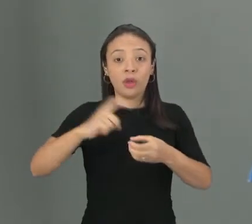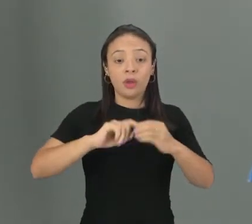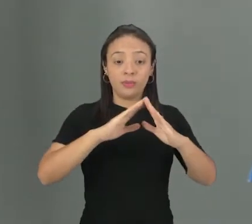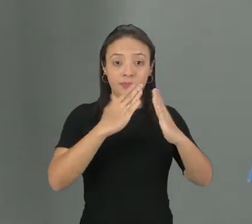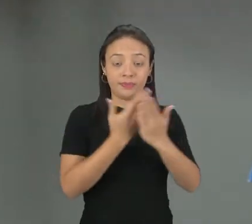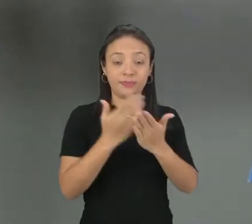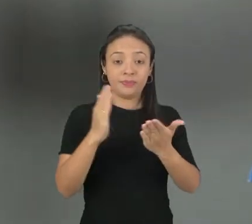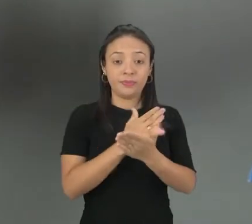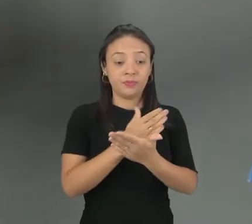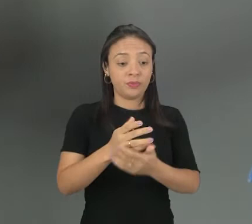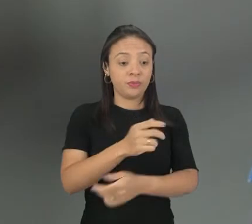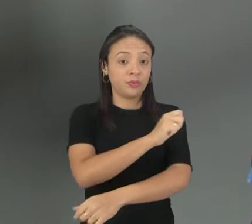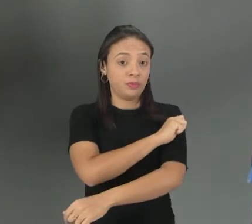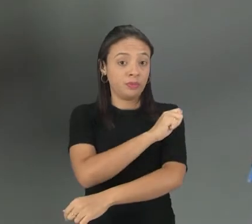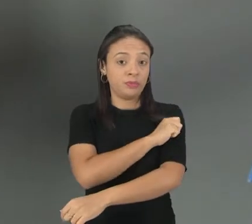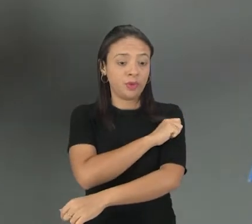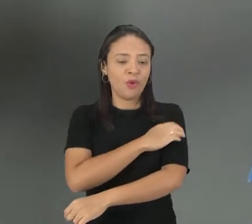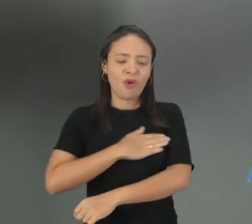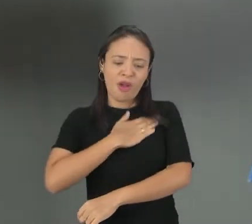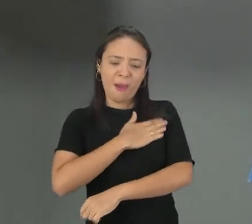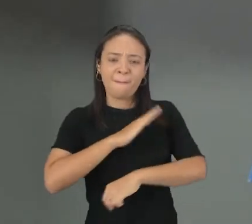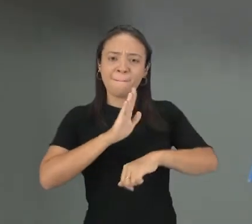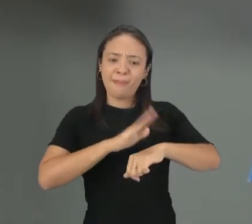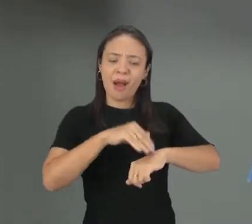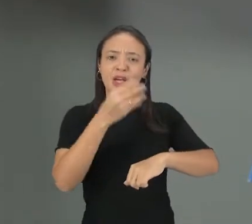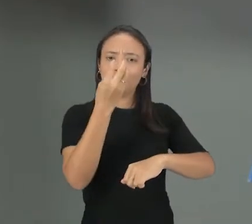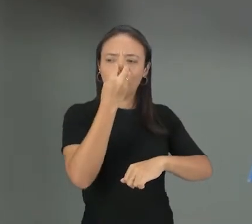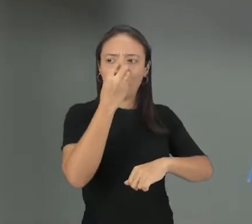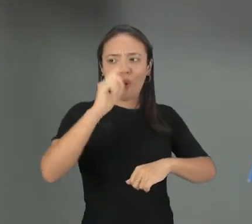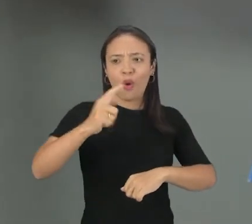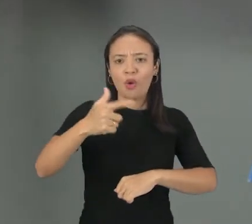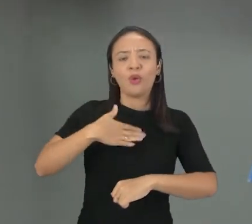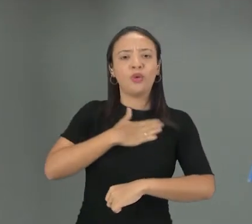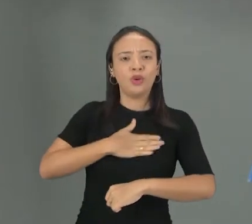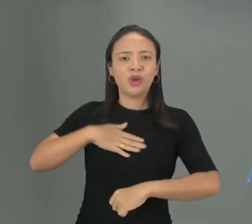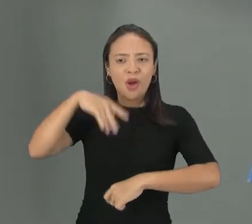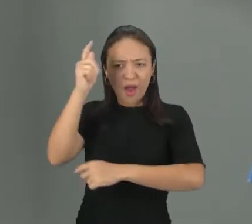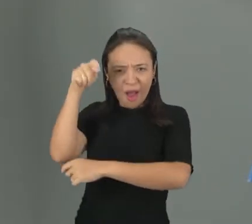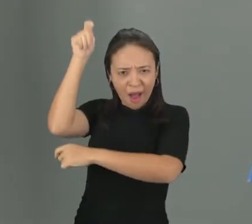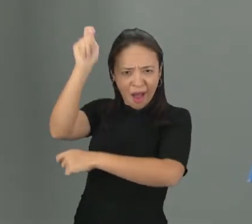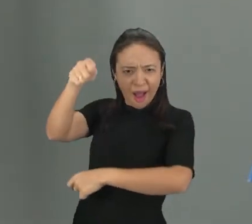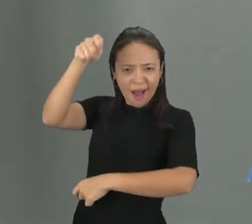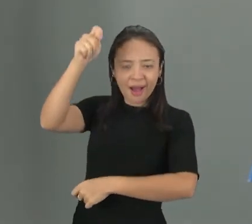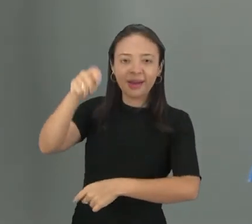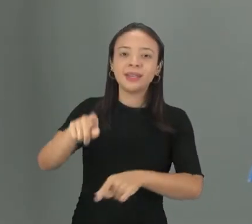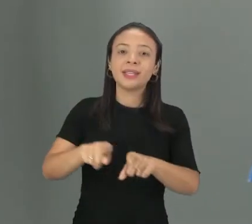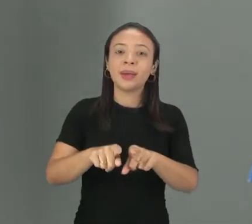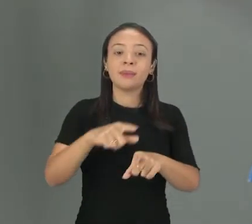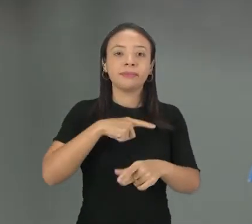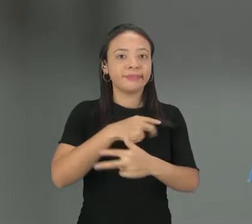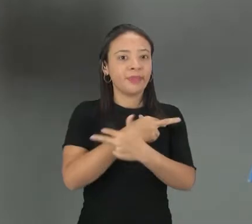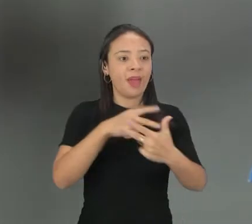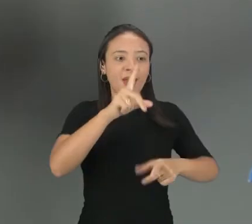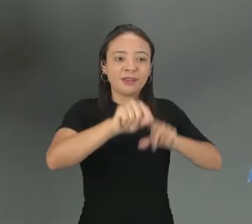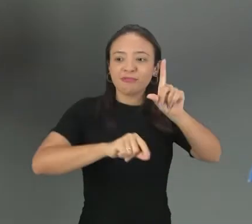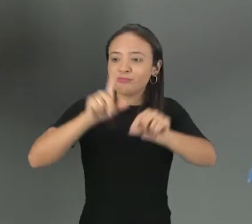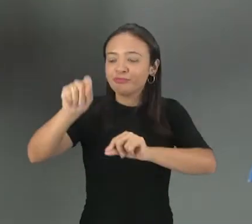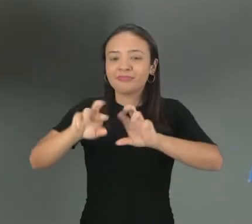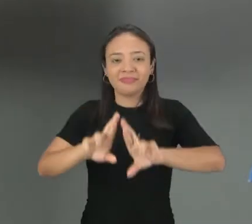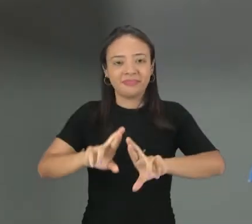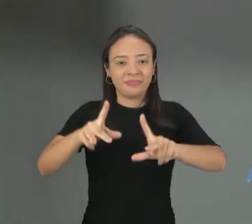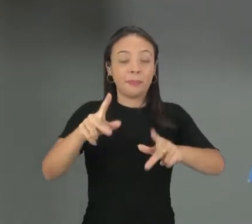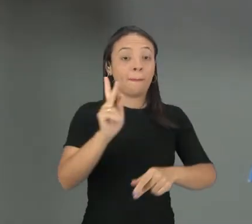Disseram que gostaram mais do palhaço outras do mágico e teve várias preferências